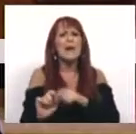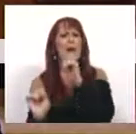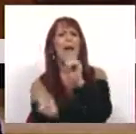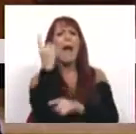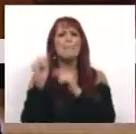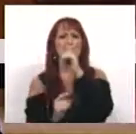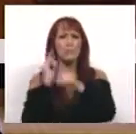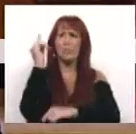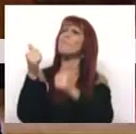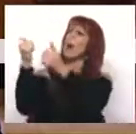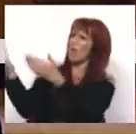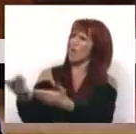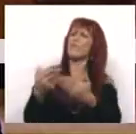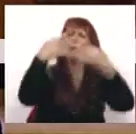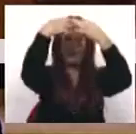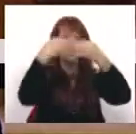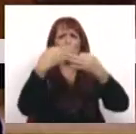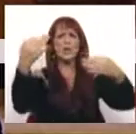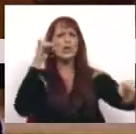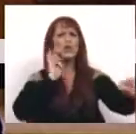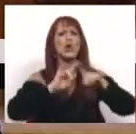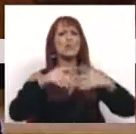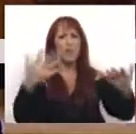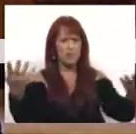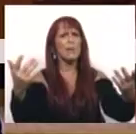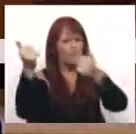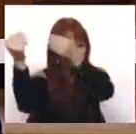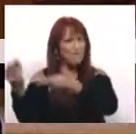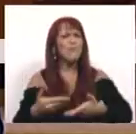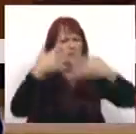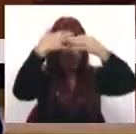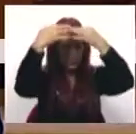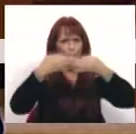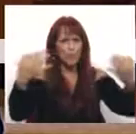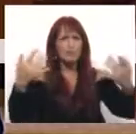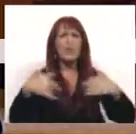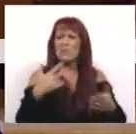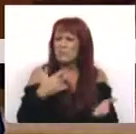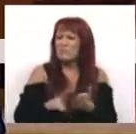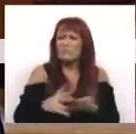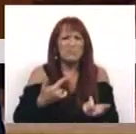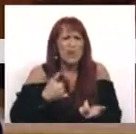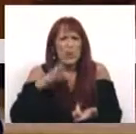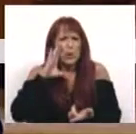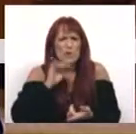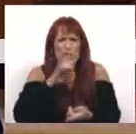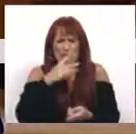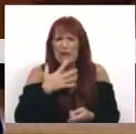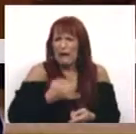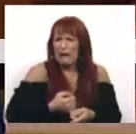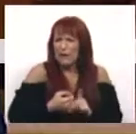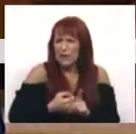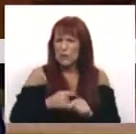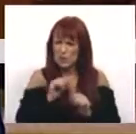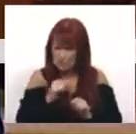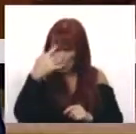rápido. Bem-vindos à sensatez, senhoras e senhores deputados. Bem-vindos à sensatez, mas sinceramente eu não sei se é de acreditar